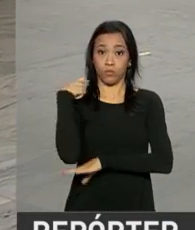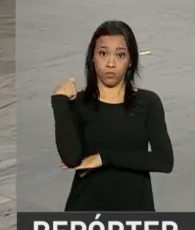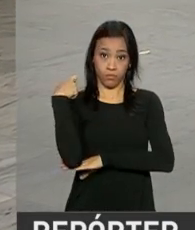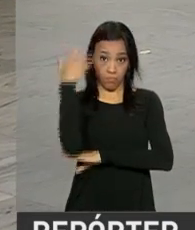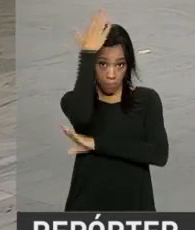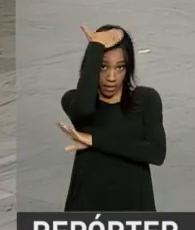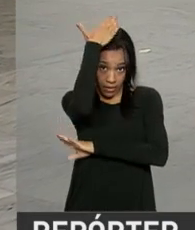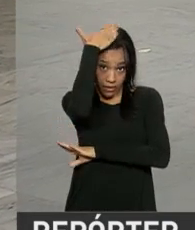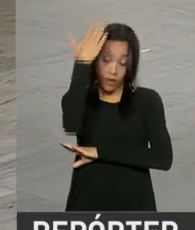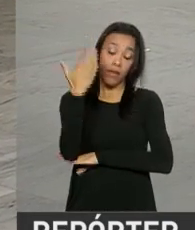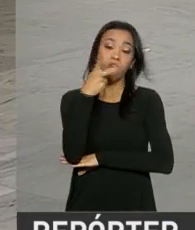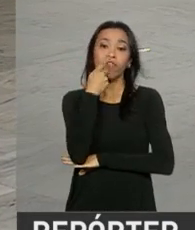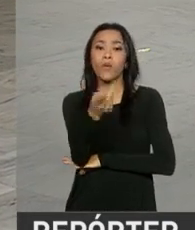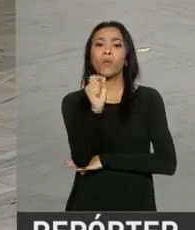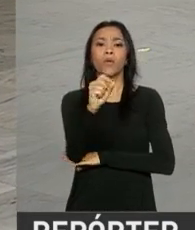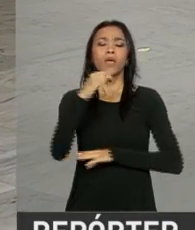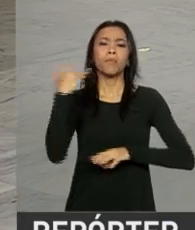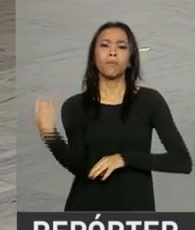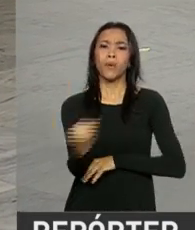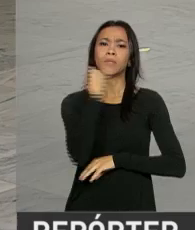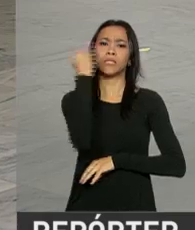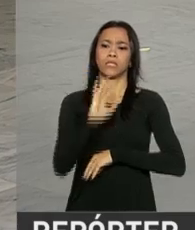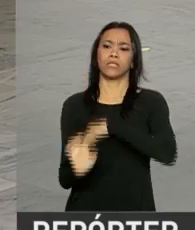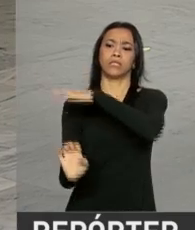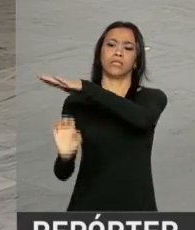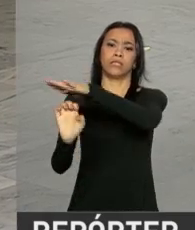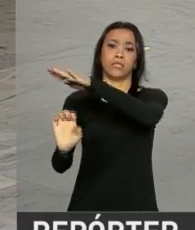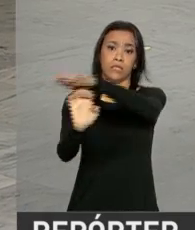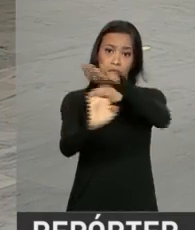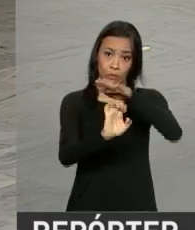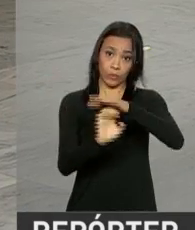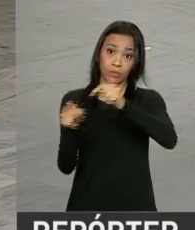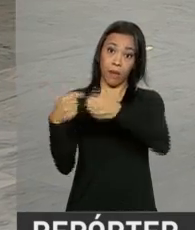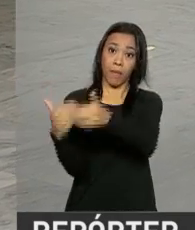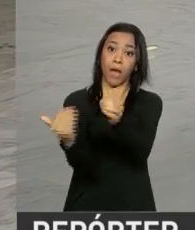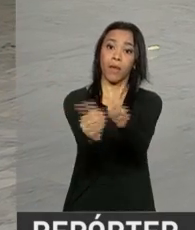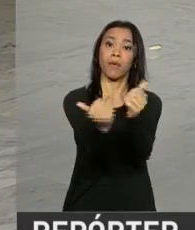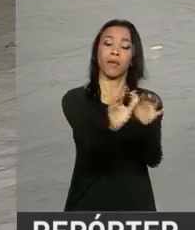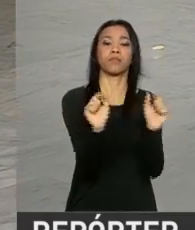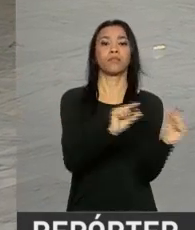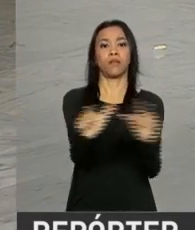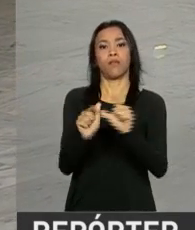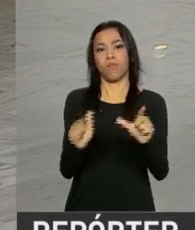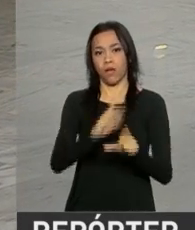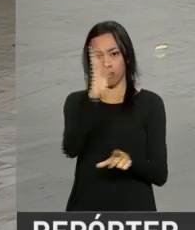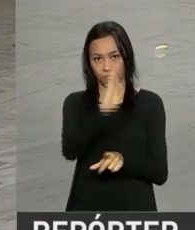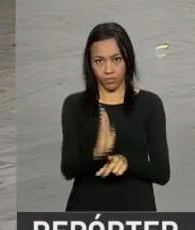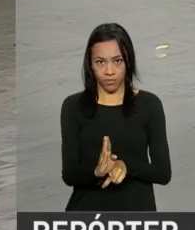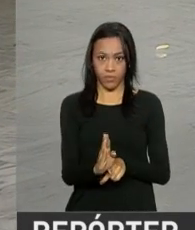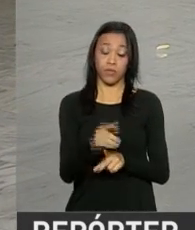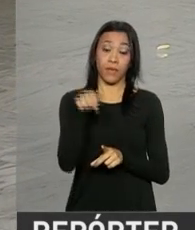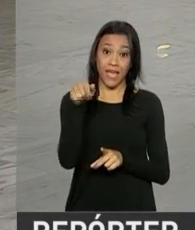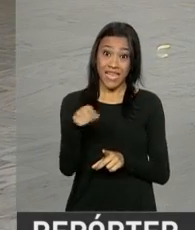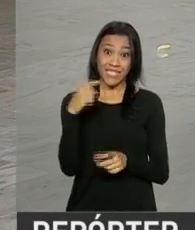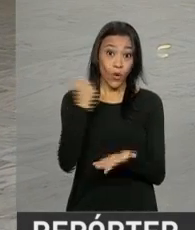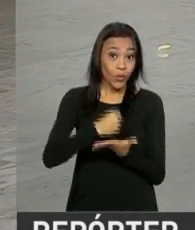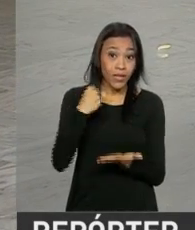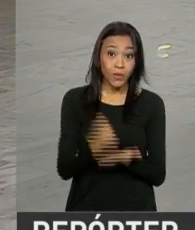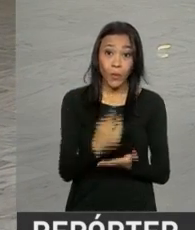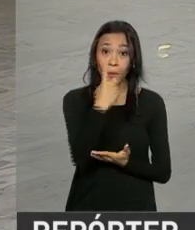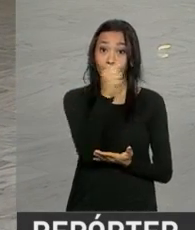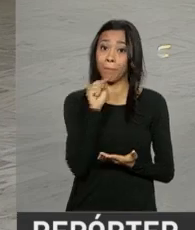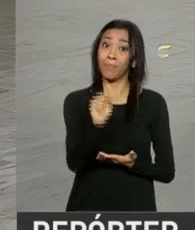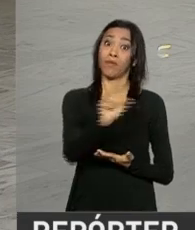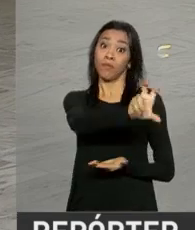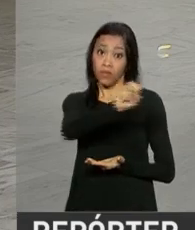destacou a importância da iniciativa privada na geração de empregos no país. Essa nova indústria contratou 1.500